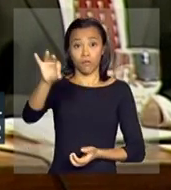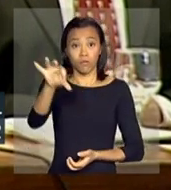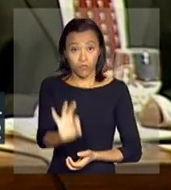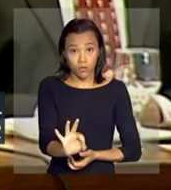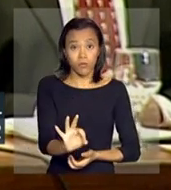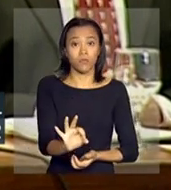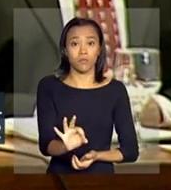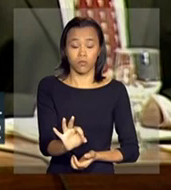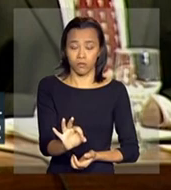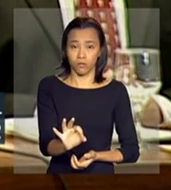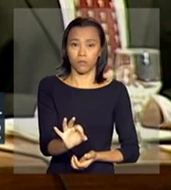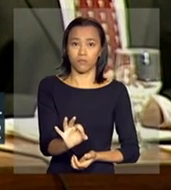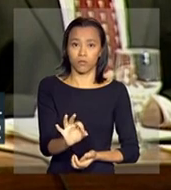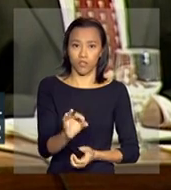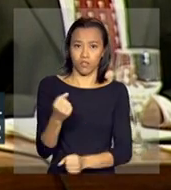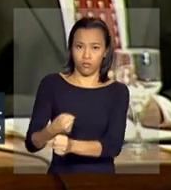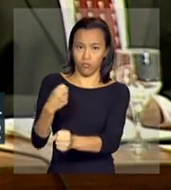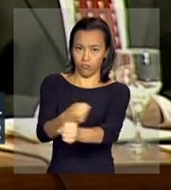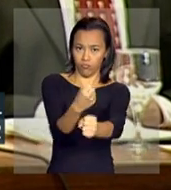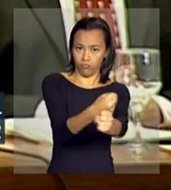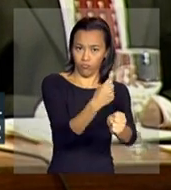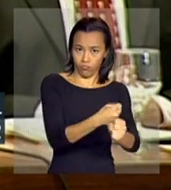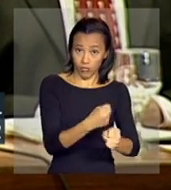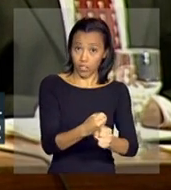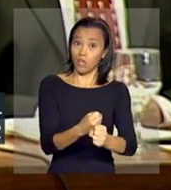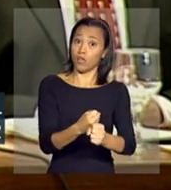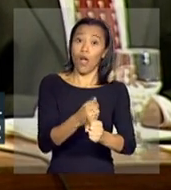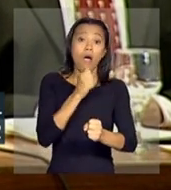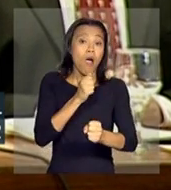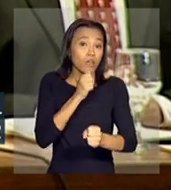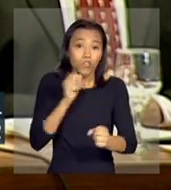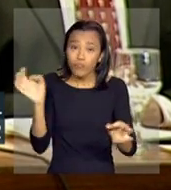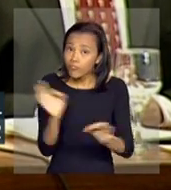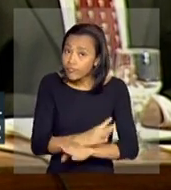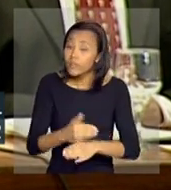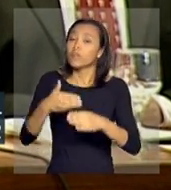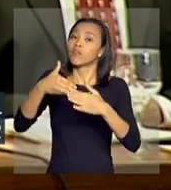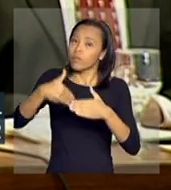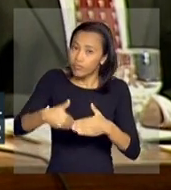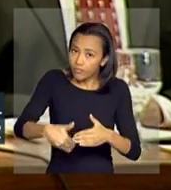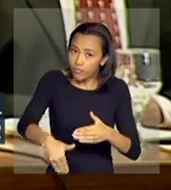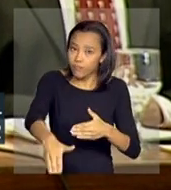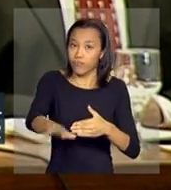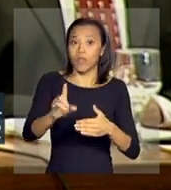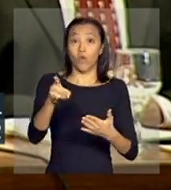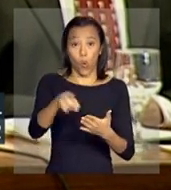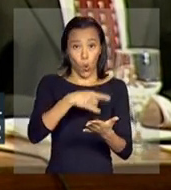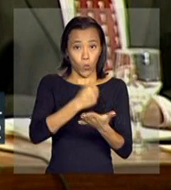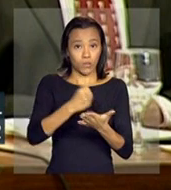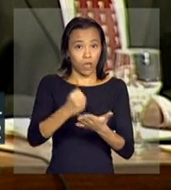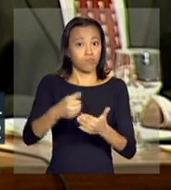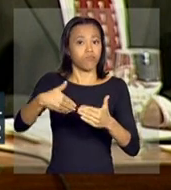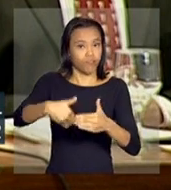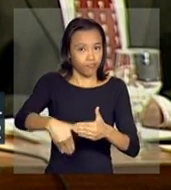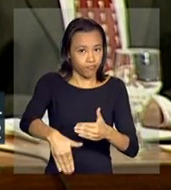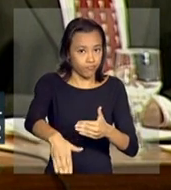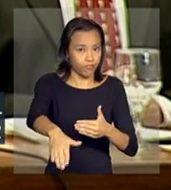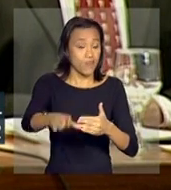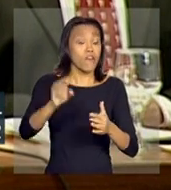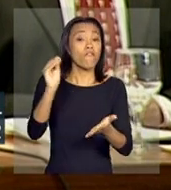39% de obras que estão em curso, com contratos que estão sendo servidos, e falta